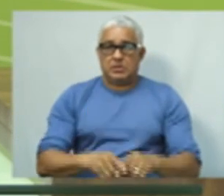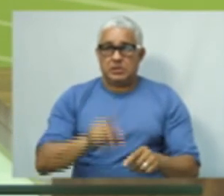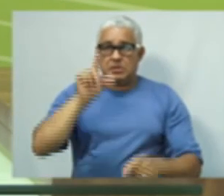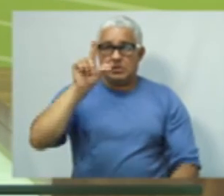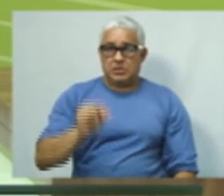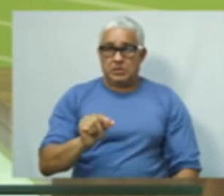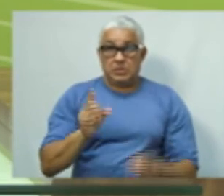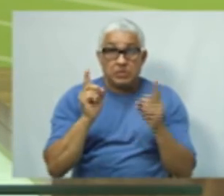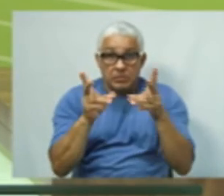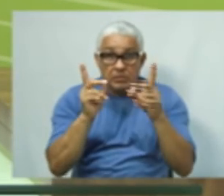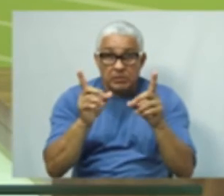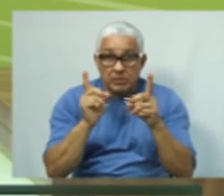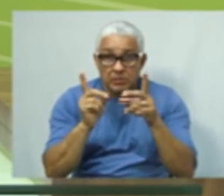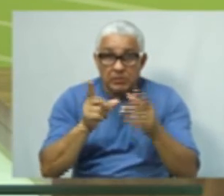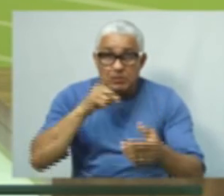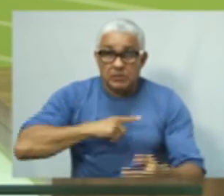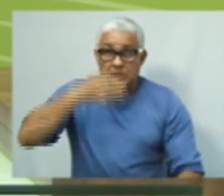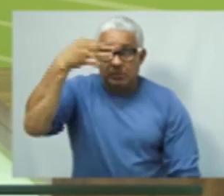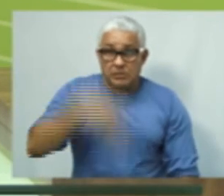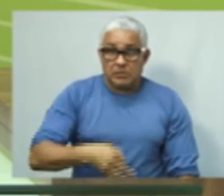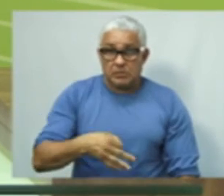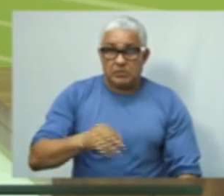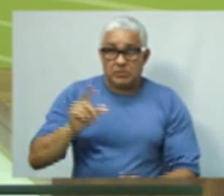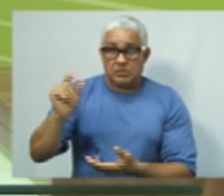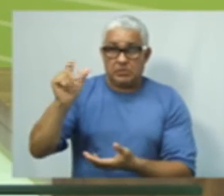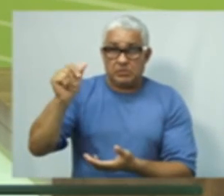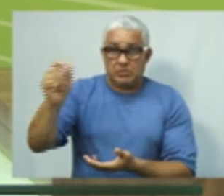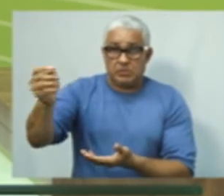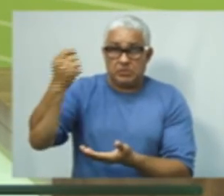Você vendeu? É certeza de que você vai receber?